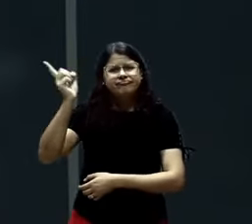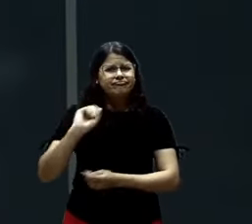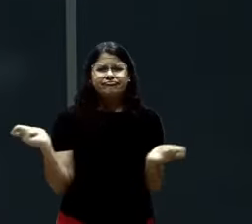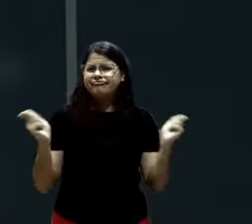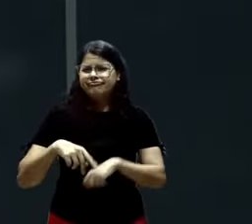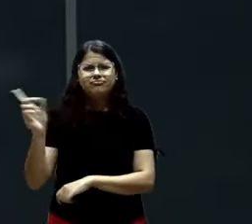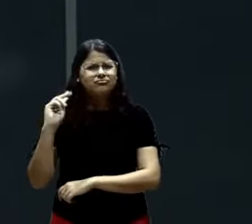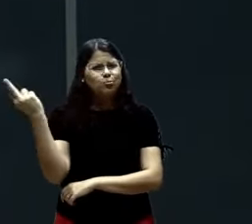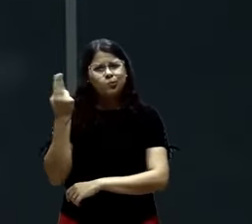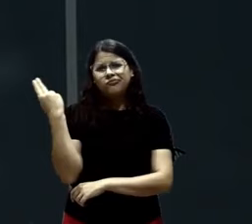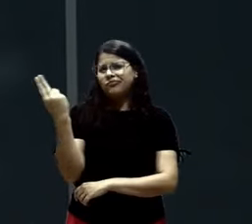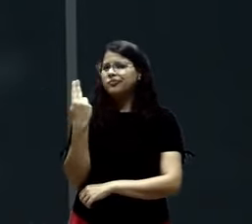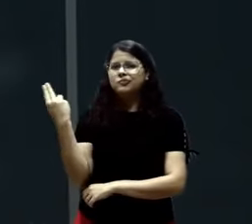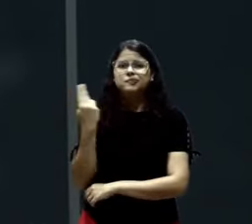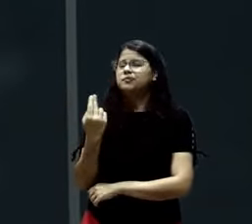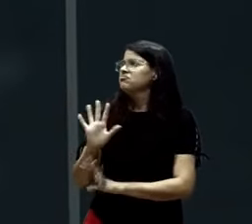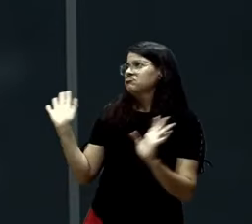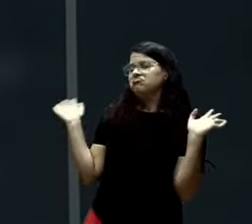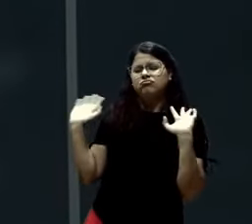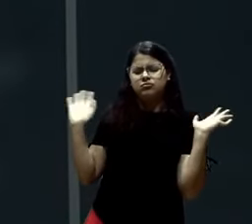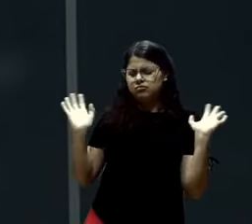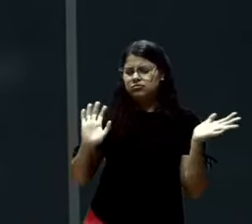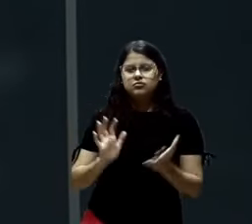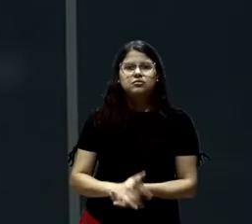Deus, não dá.